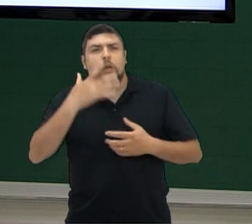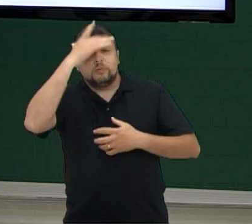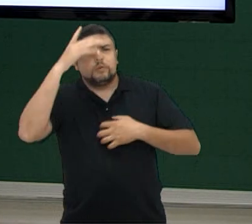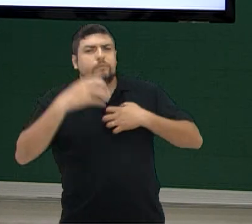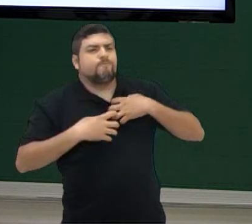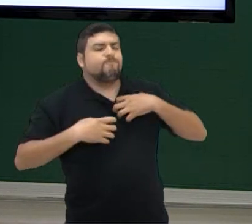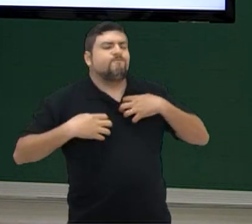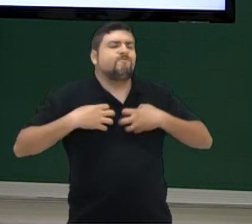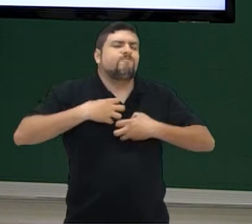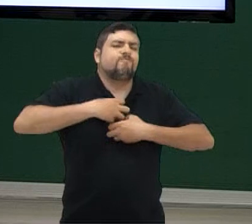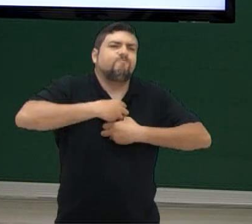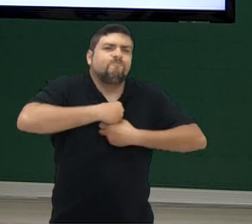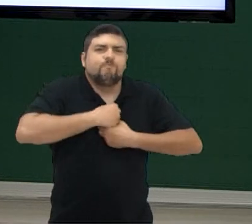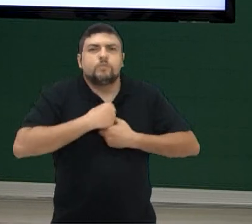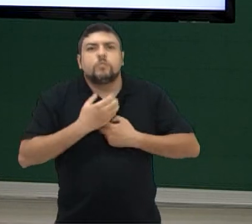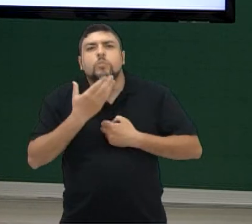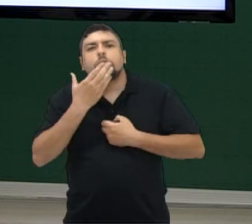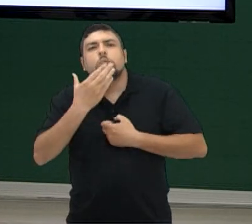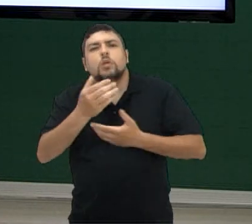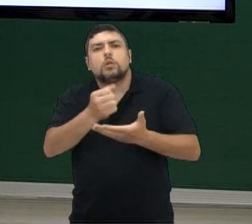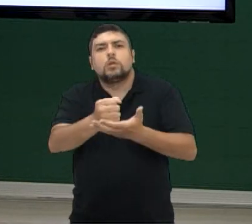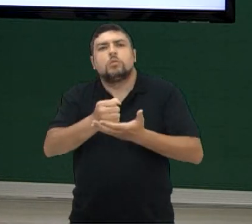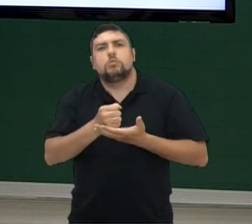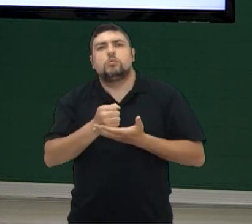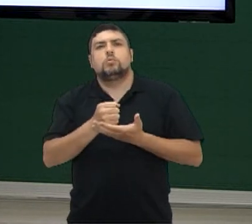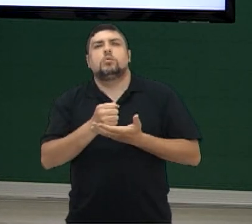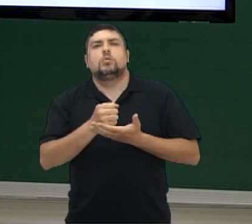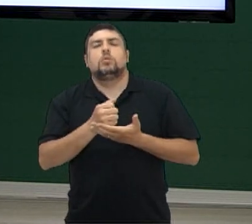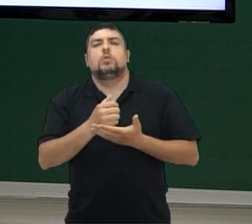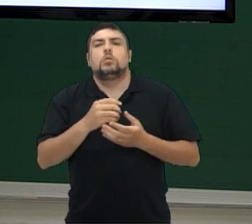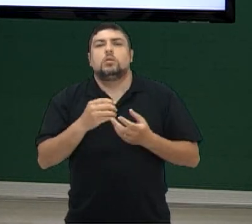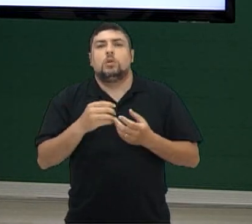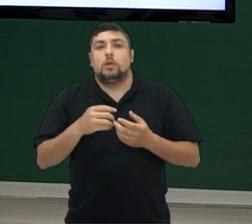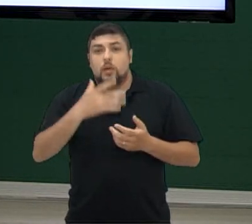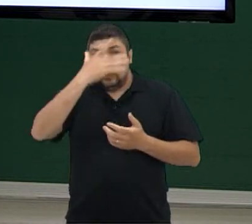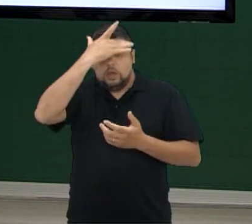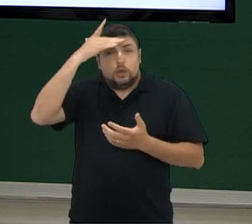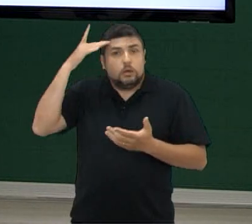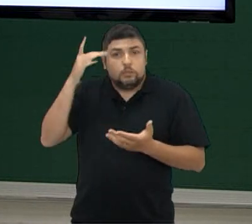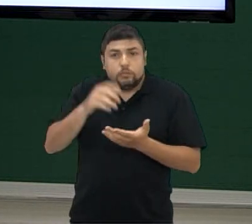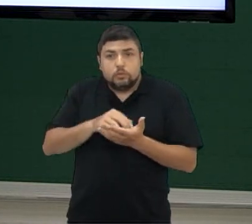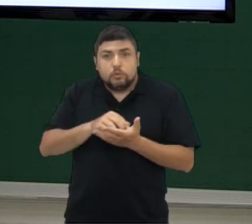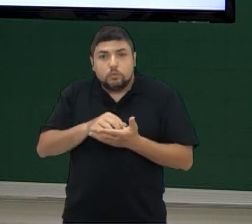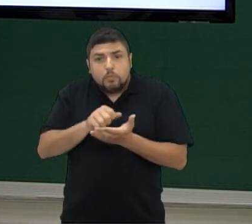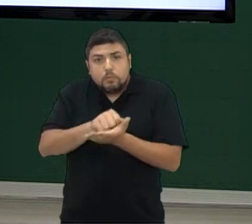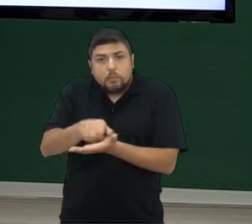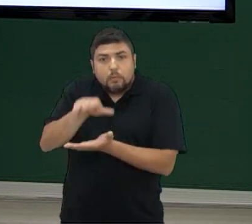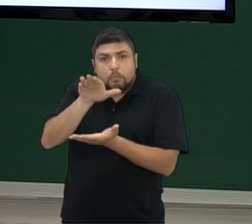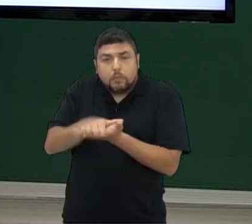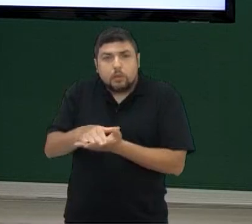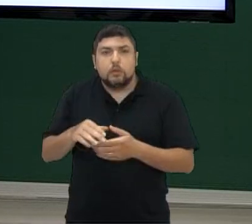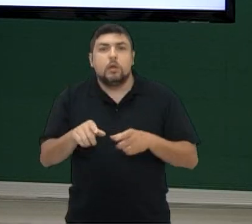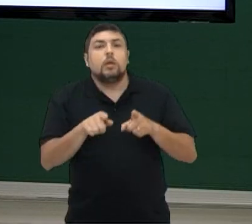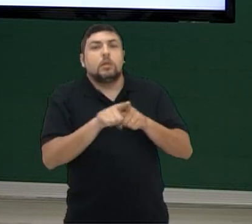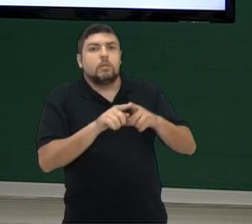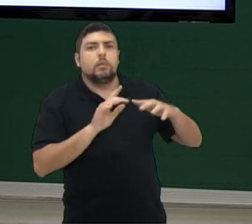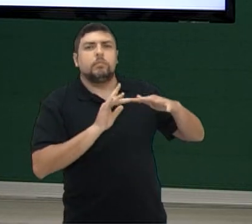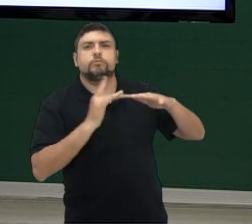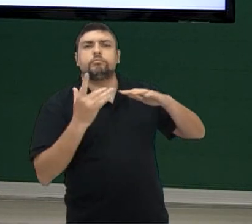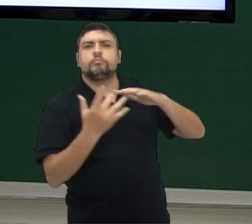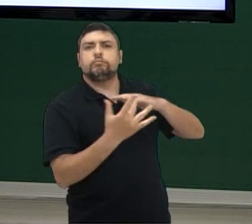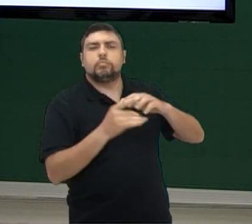pedindo ajuda, né. Então, não somente a pessoa fez o boletim de ocorrência, como também divulgou, publicou aí nas redes